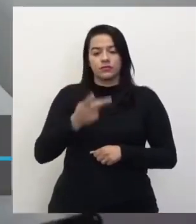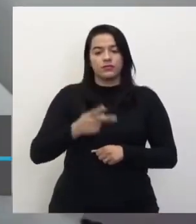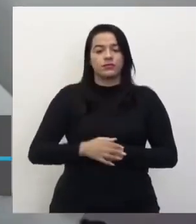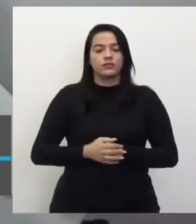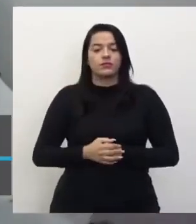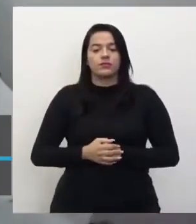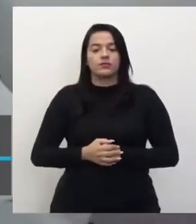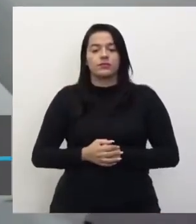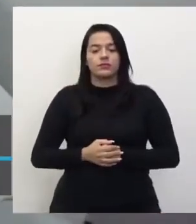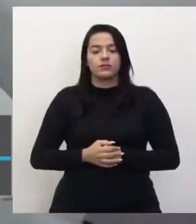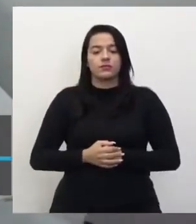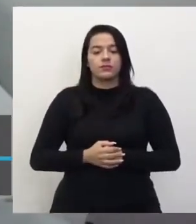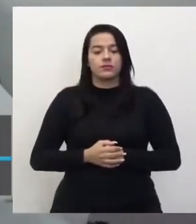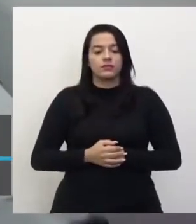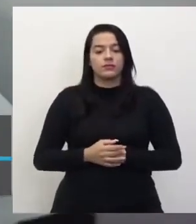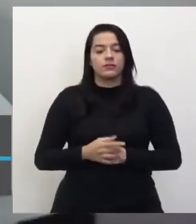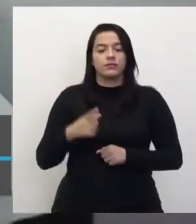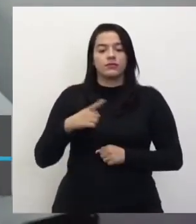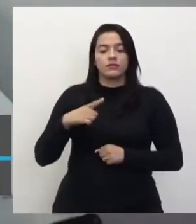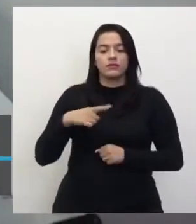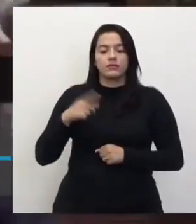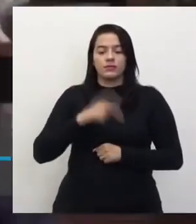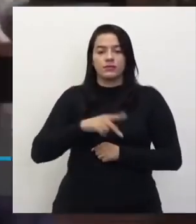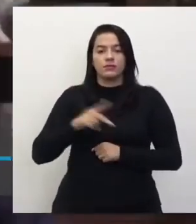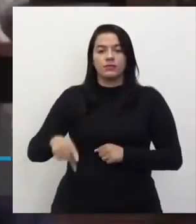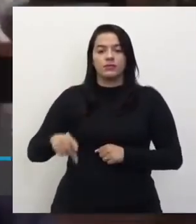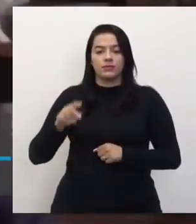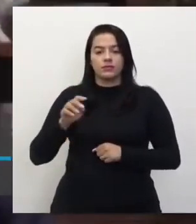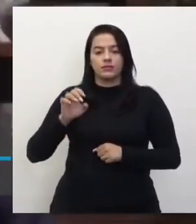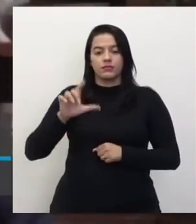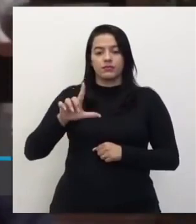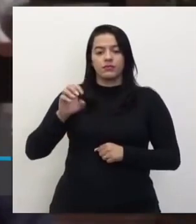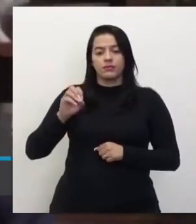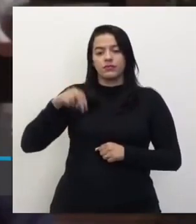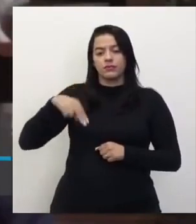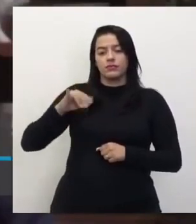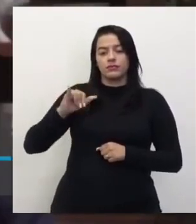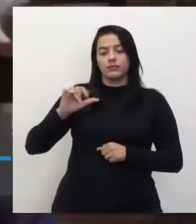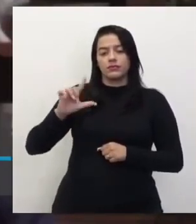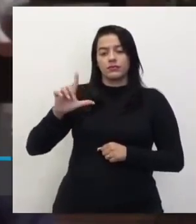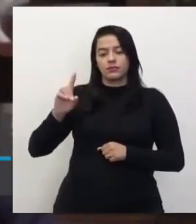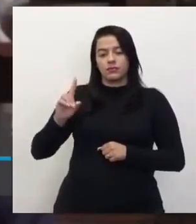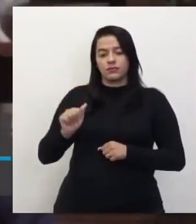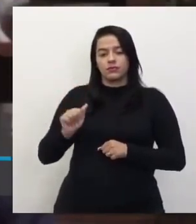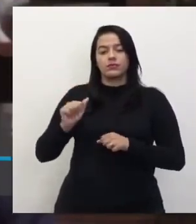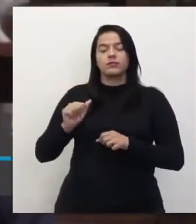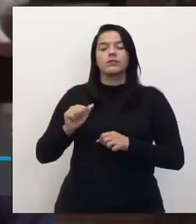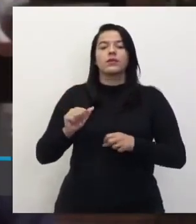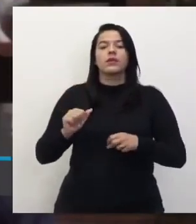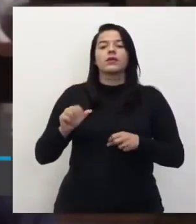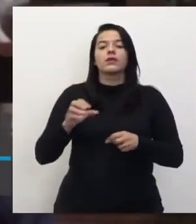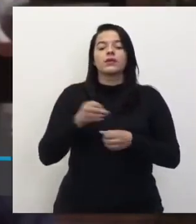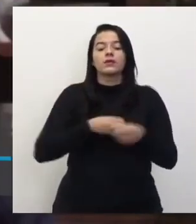então da fala, então fala. Vitória, ela é da professora Leonilda, né? Que ela disse que as células ósseas